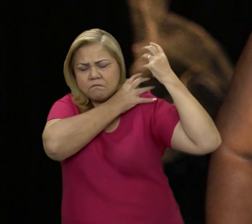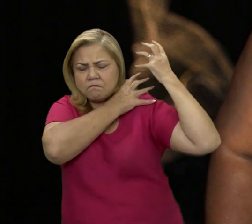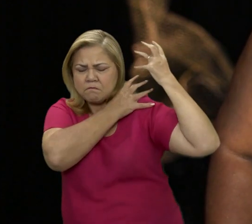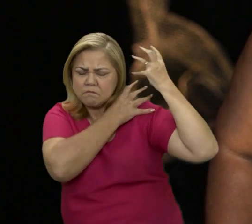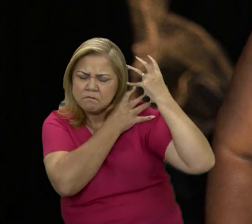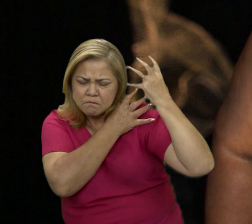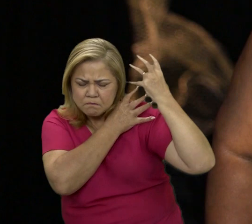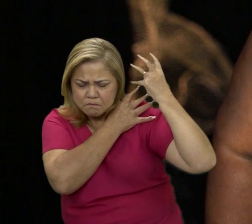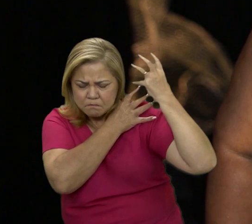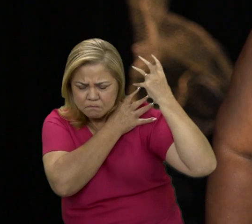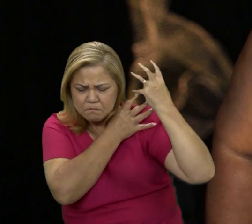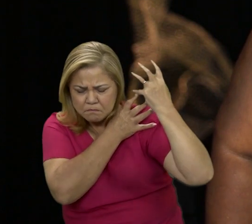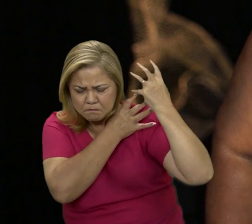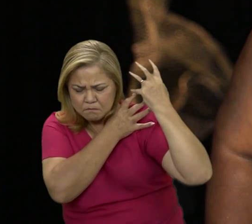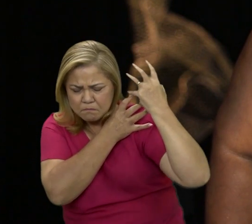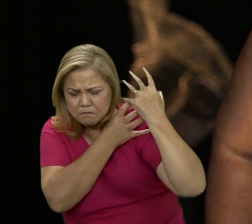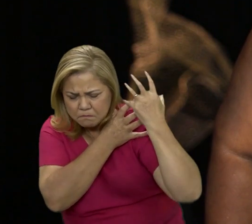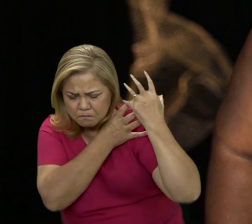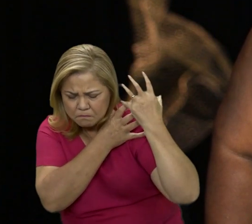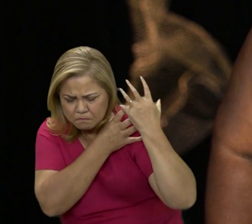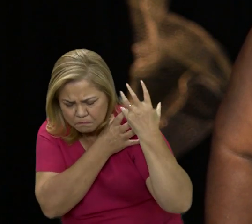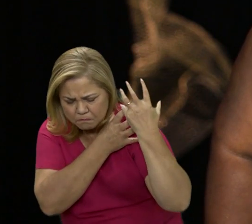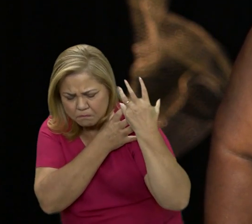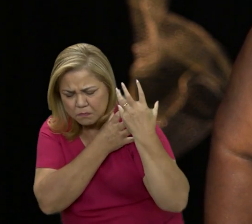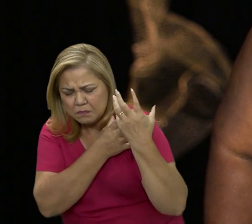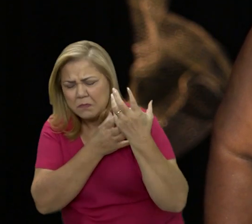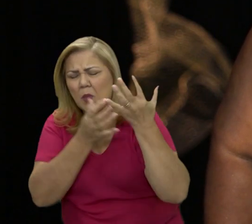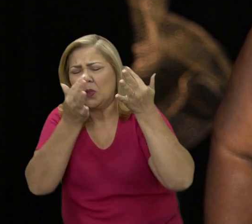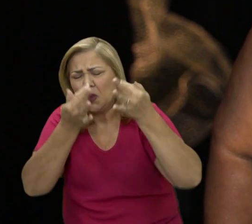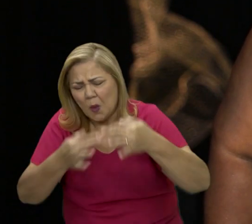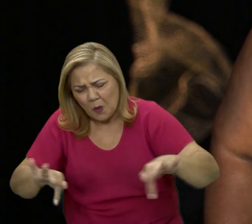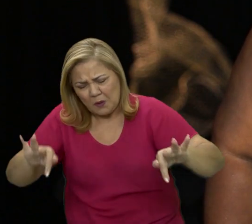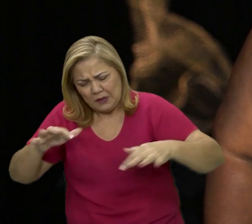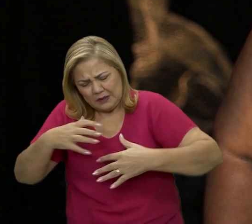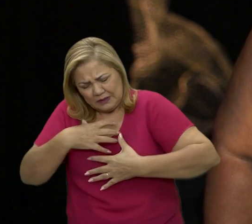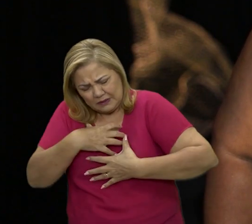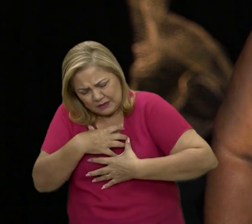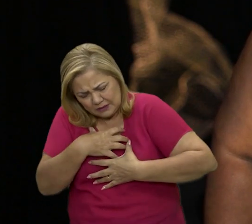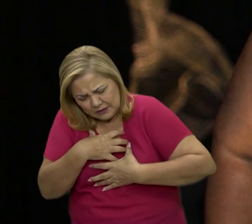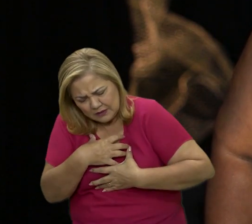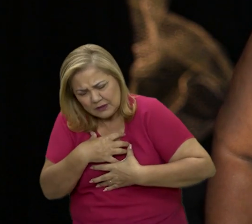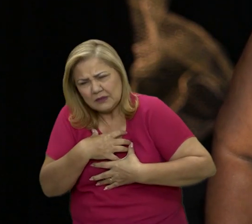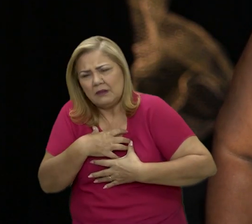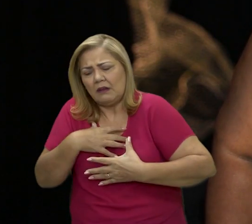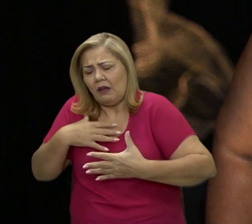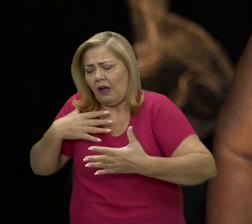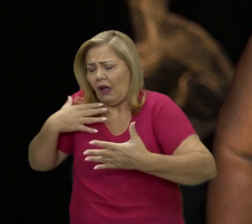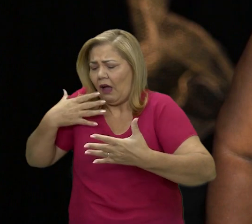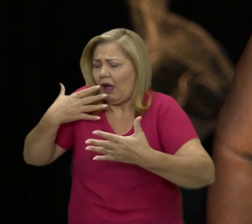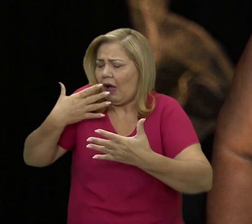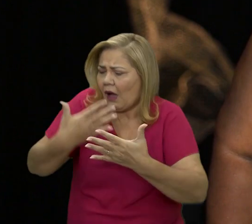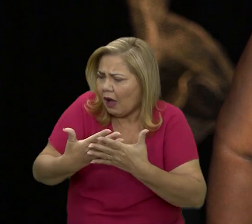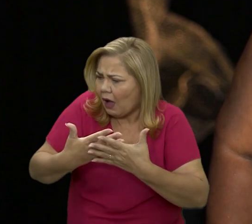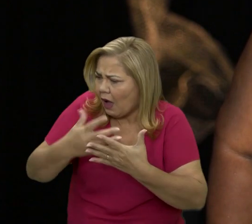dos segredos estavam arrastando as minhas costas no chão. E isso doía